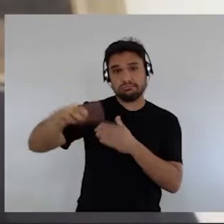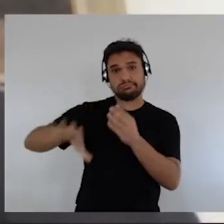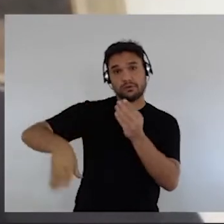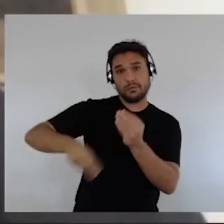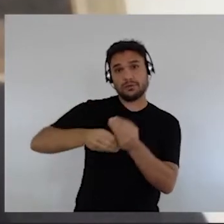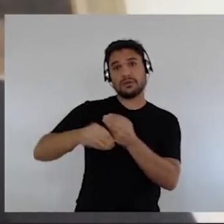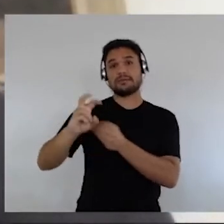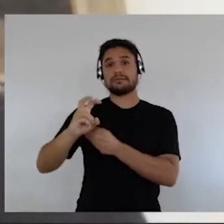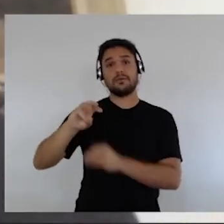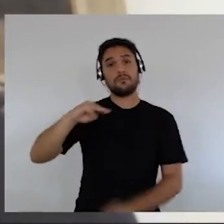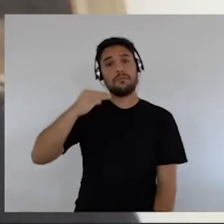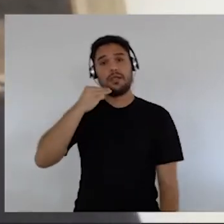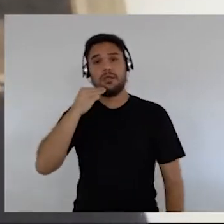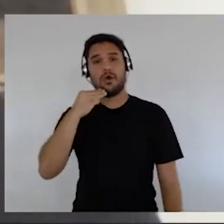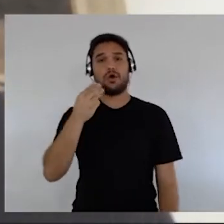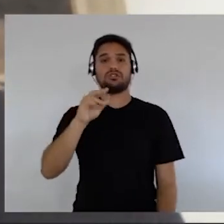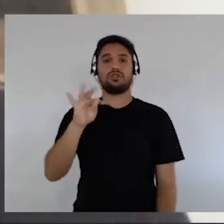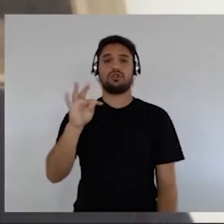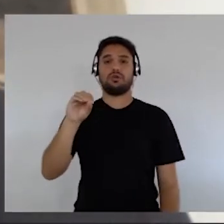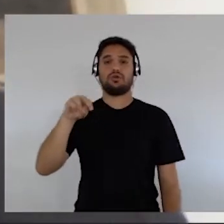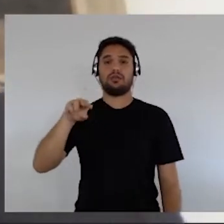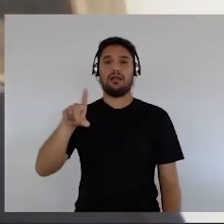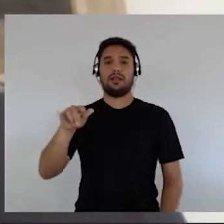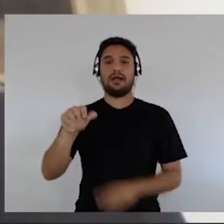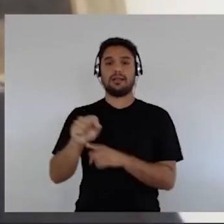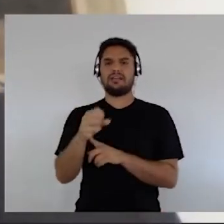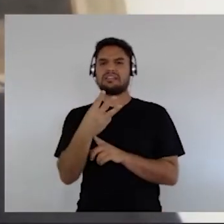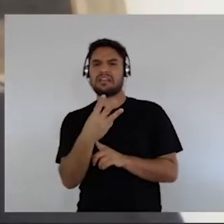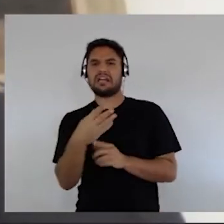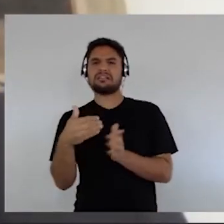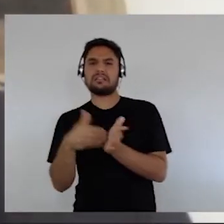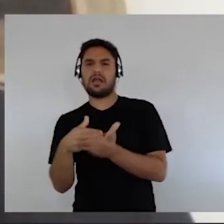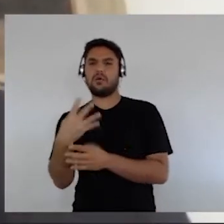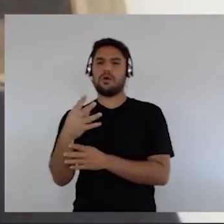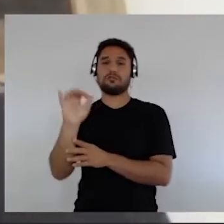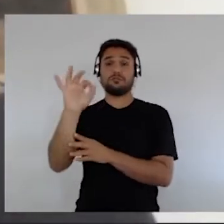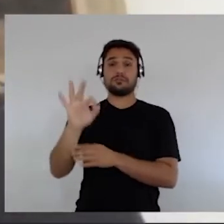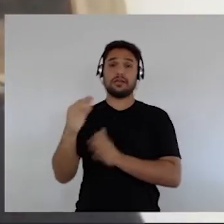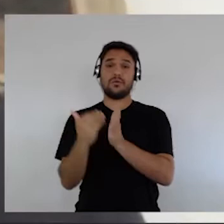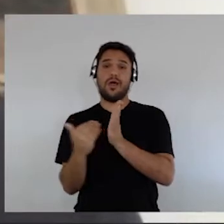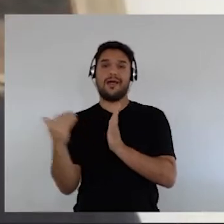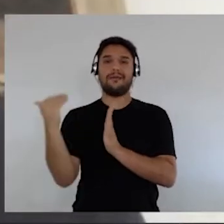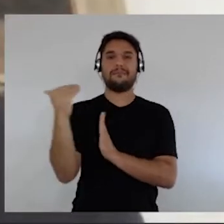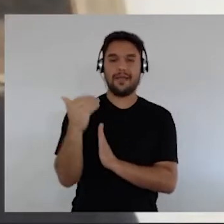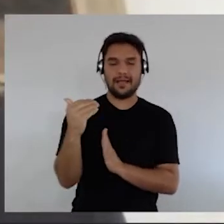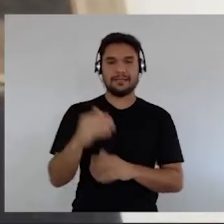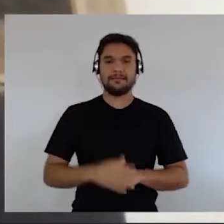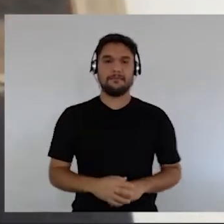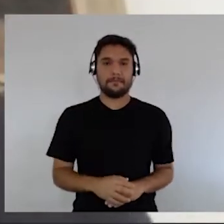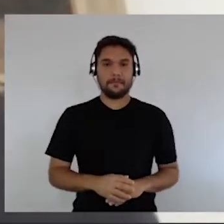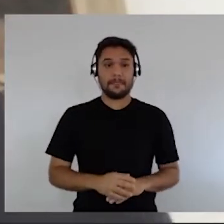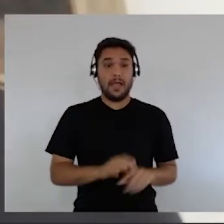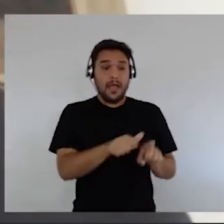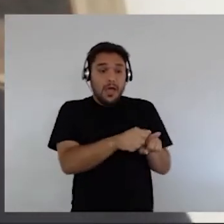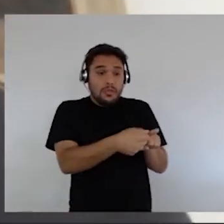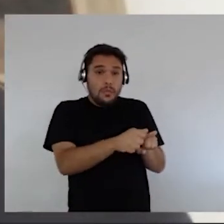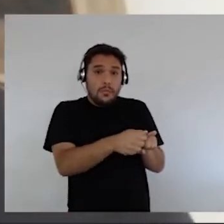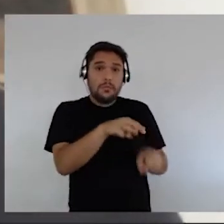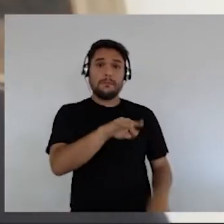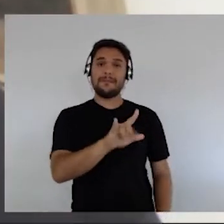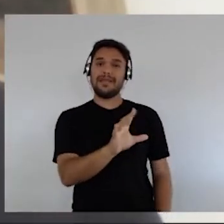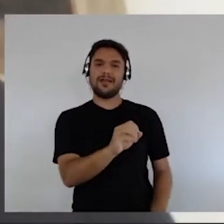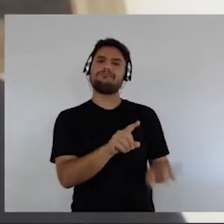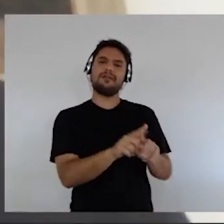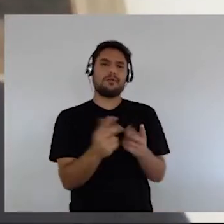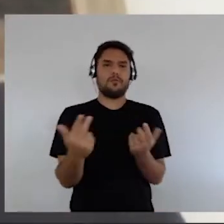mais 5 milhões de toneladas, ou seja, 3 a 4% da nossa produção. No milho, a mesma coisa.